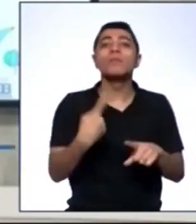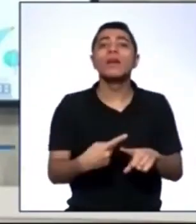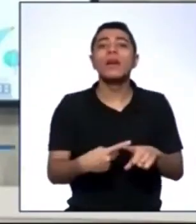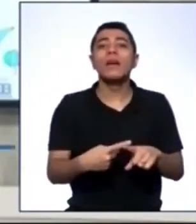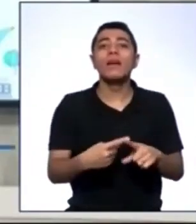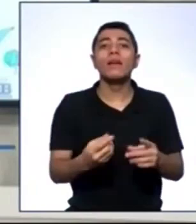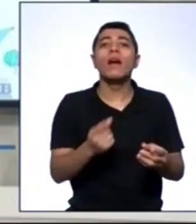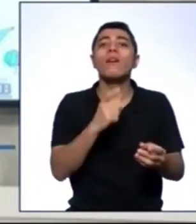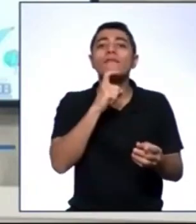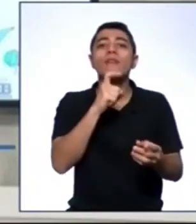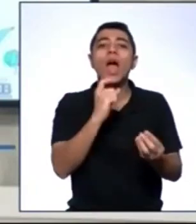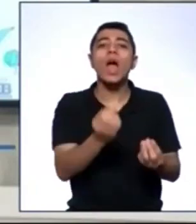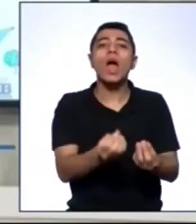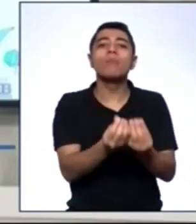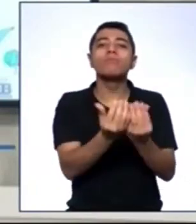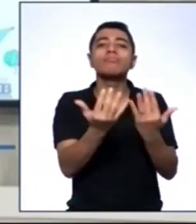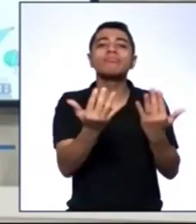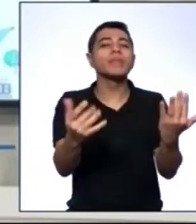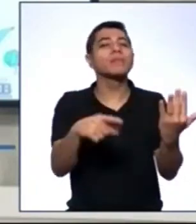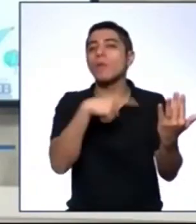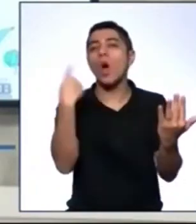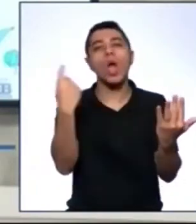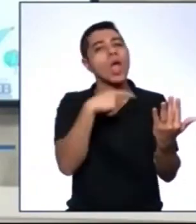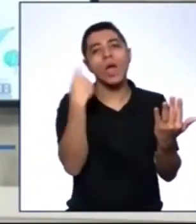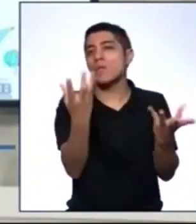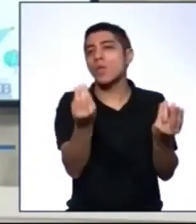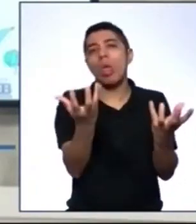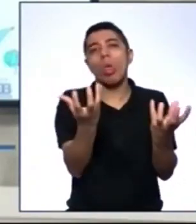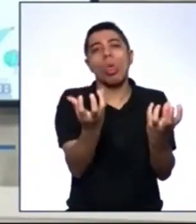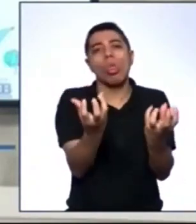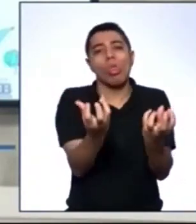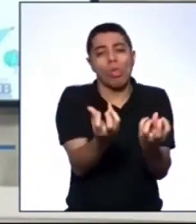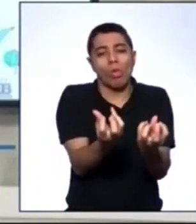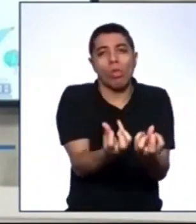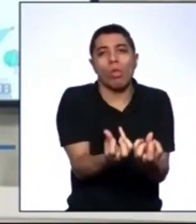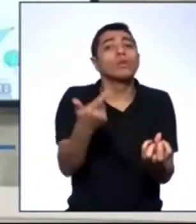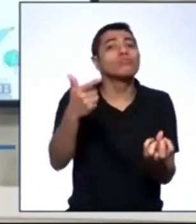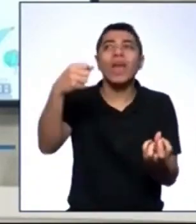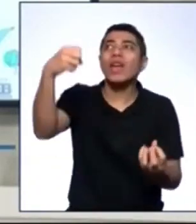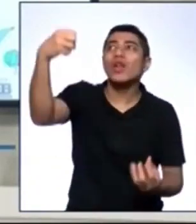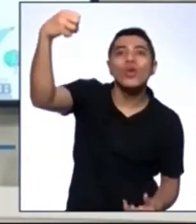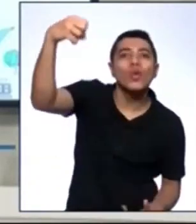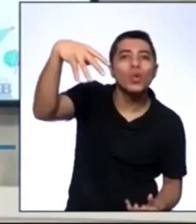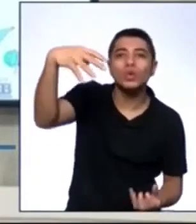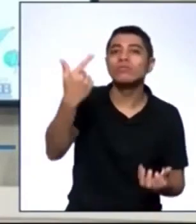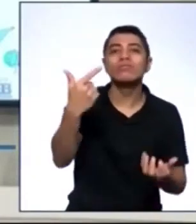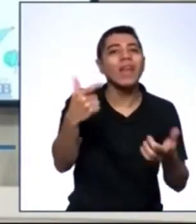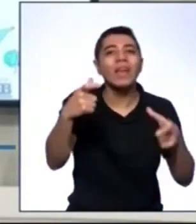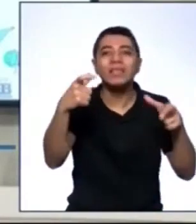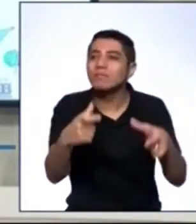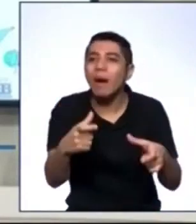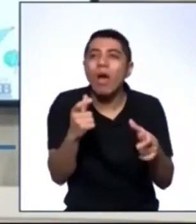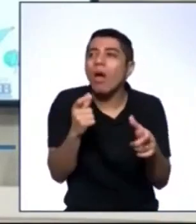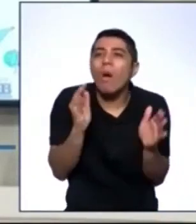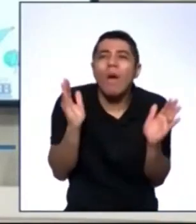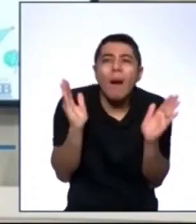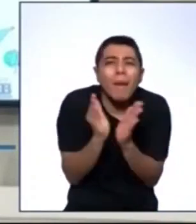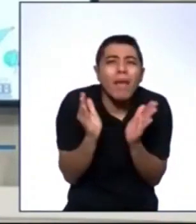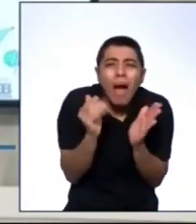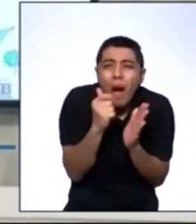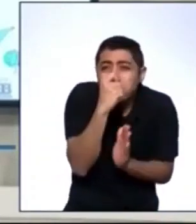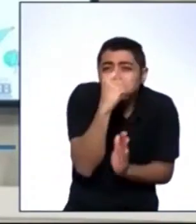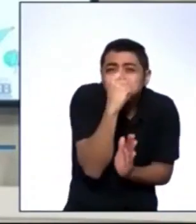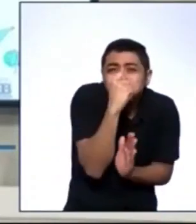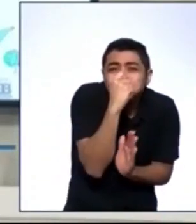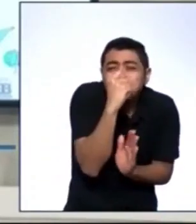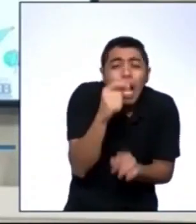O crescimento foi desordenado. Não teve luz, espaço para todo mundo. Muitas morrem. E você aprende na ecologia